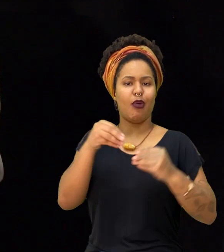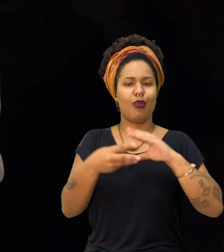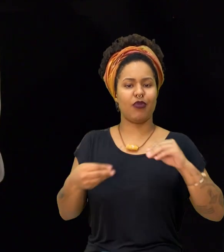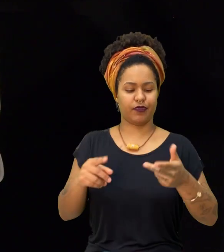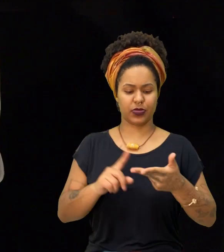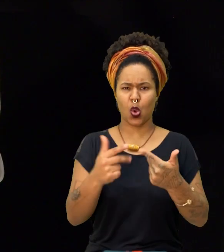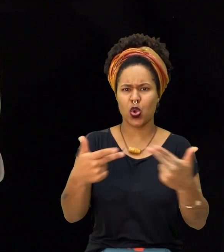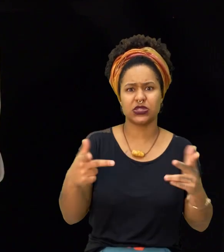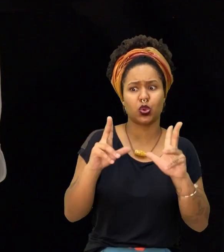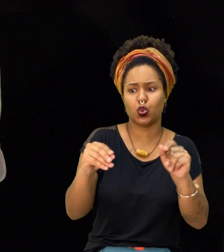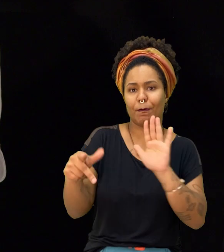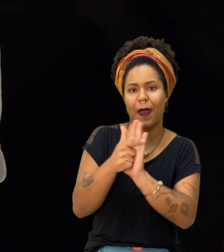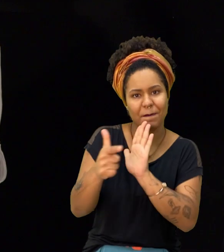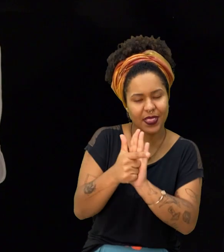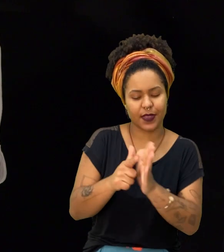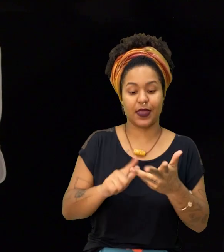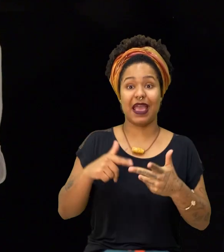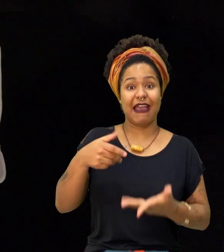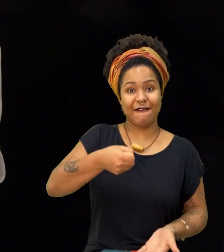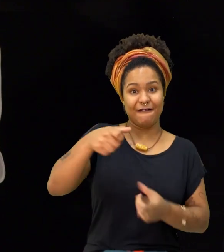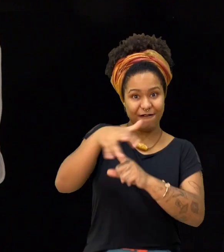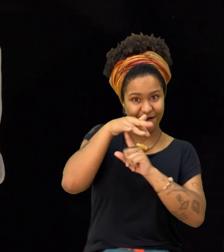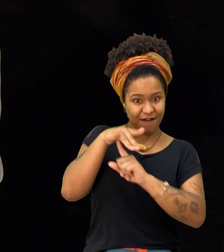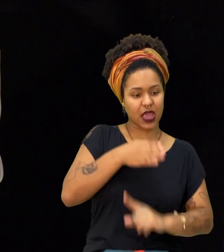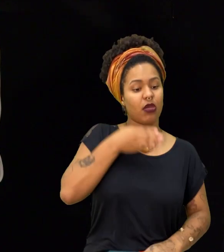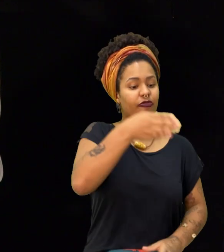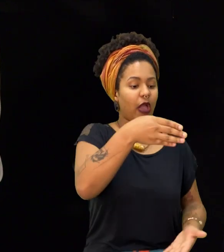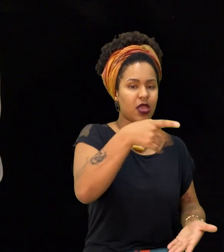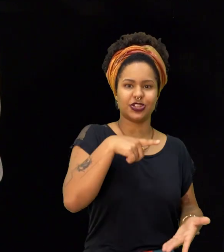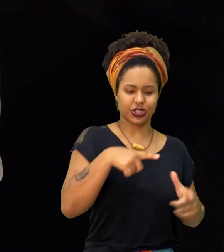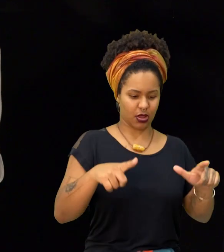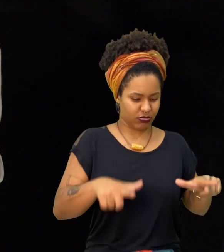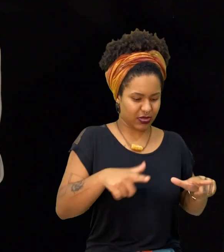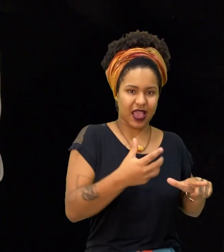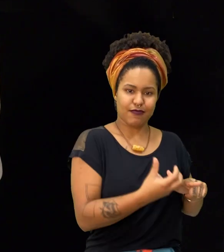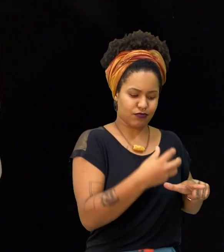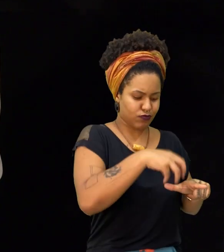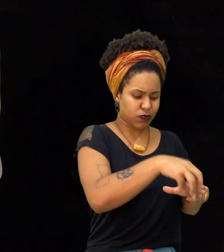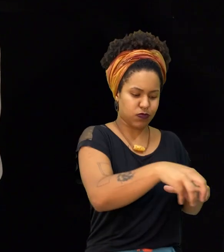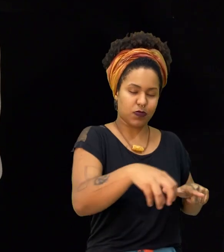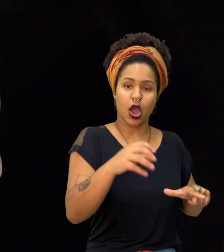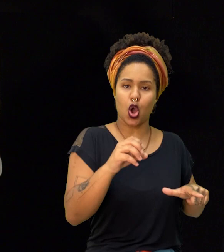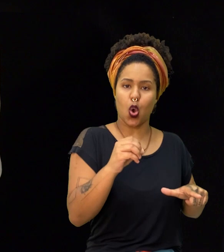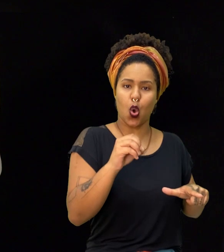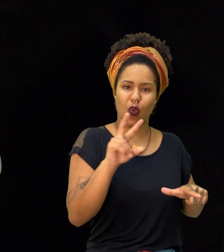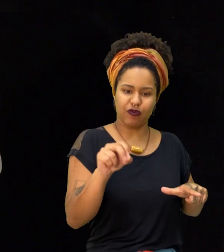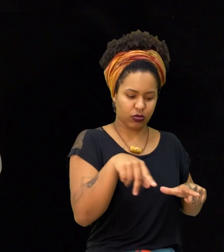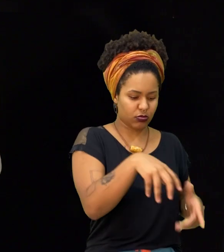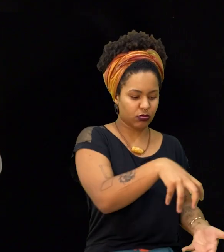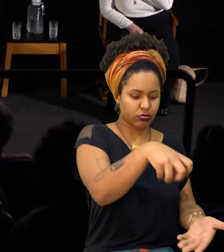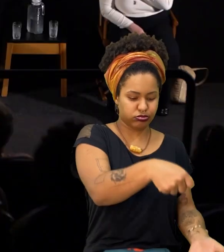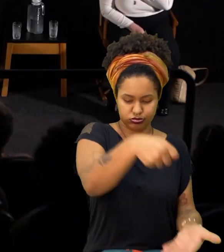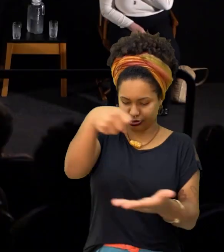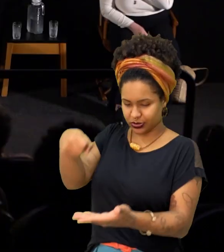levava um negócio assim para trazer ovos, que era uma gradinha que tem até hoje. E o metal, embora tenha